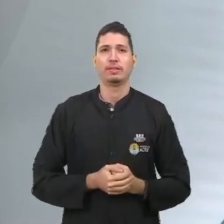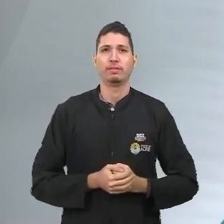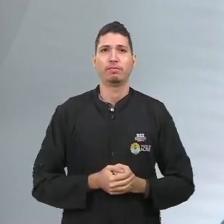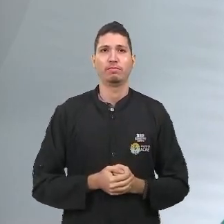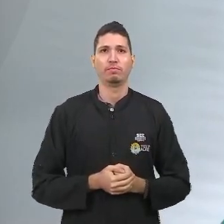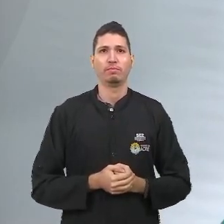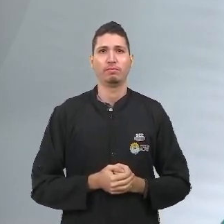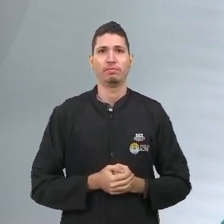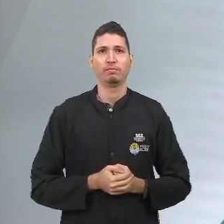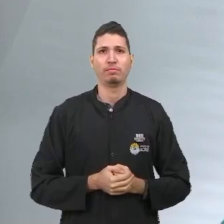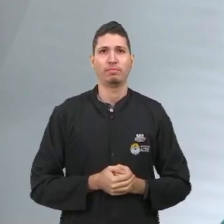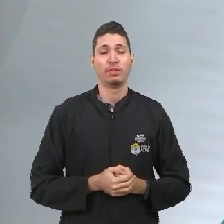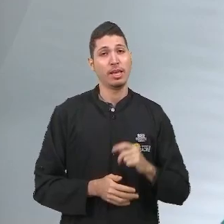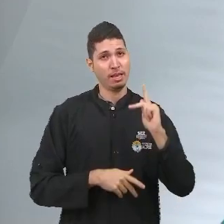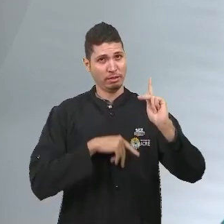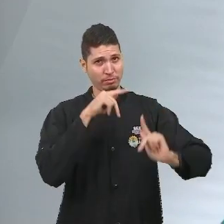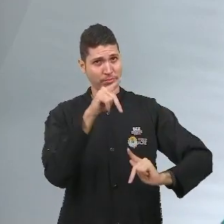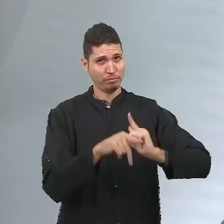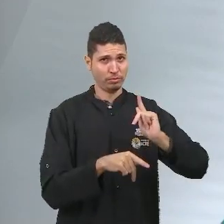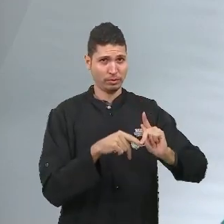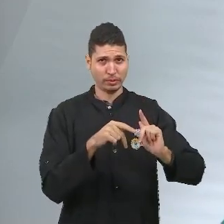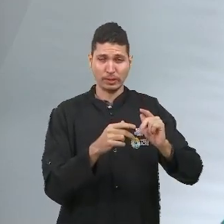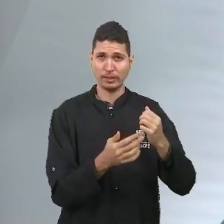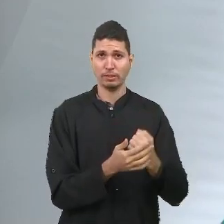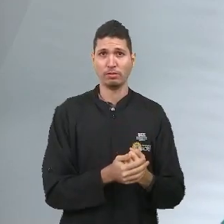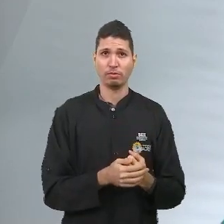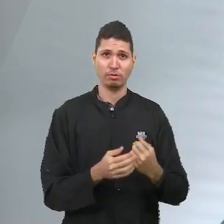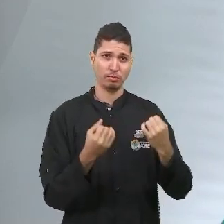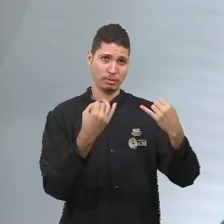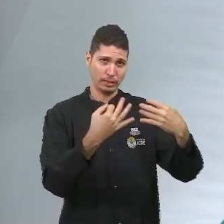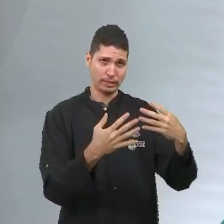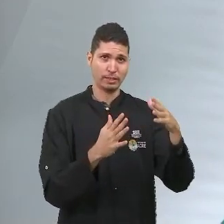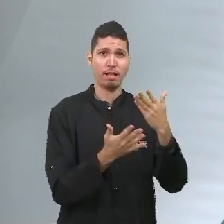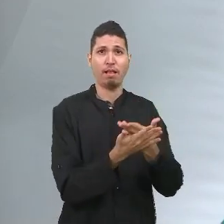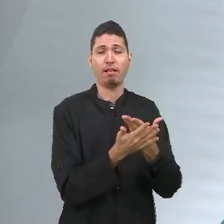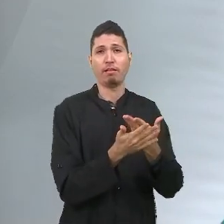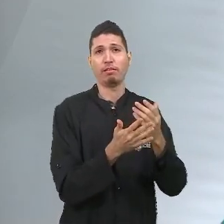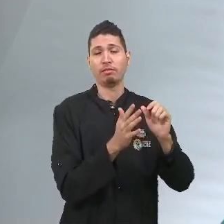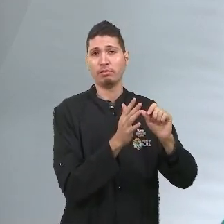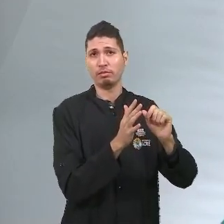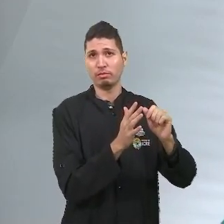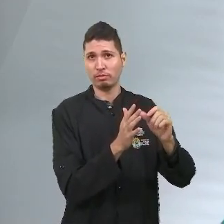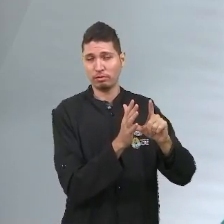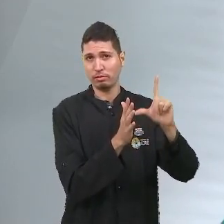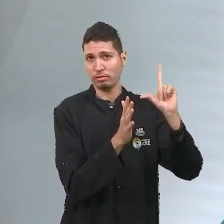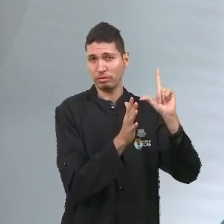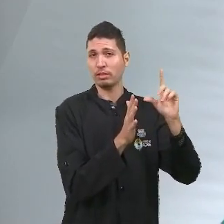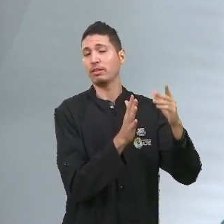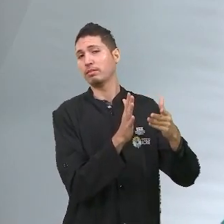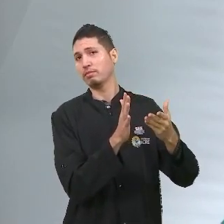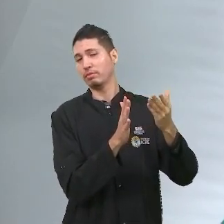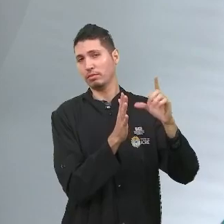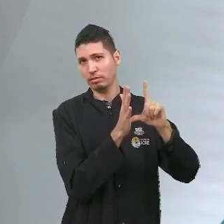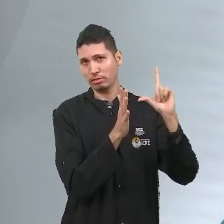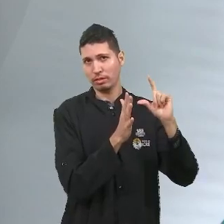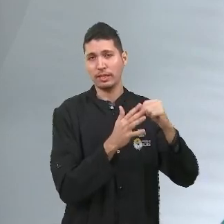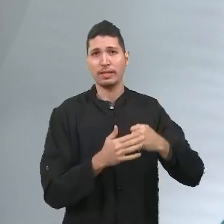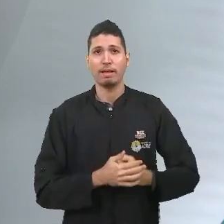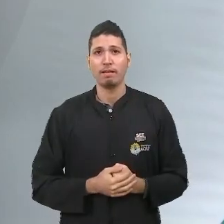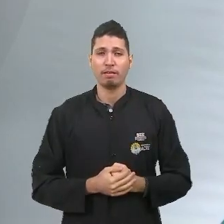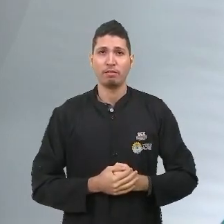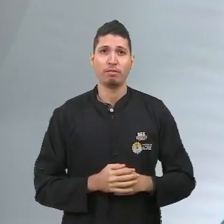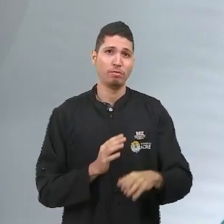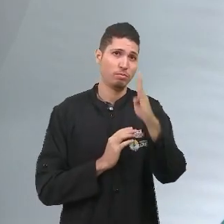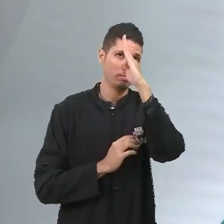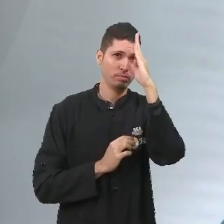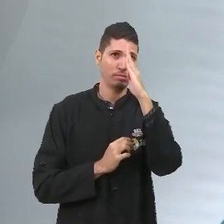nós vimos na outra aula, quando fala de transição demográfica, ela muda durante o tempo. Então, o Brasil ele tem uma